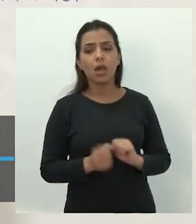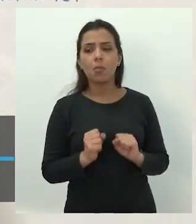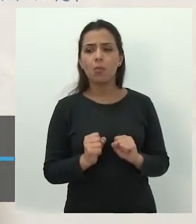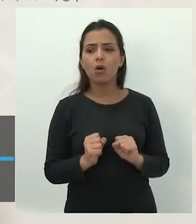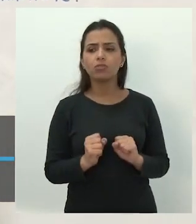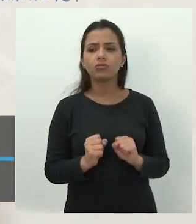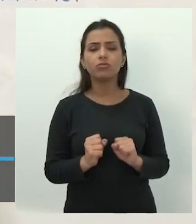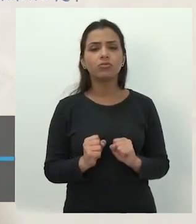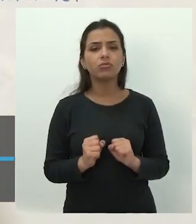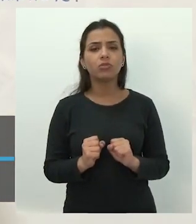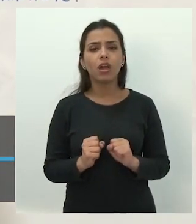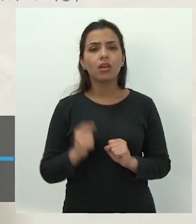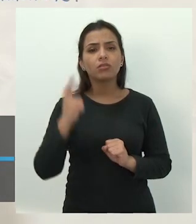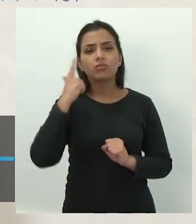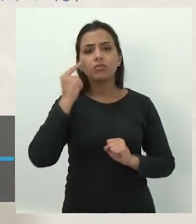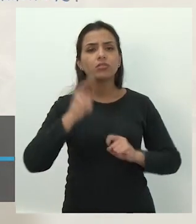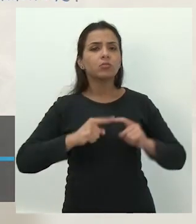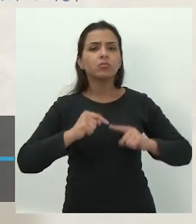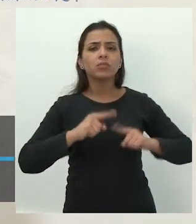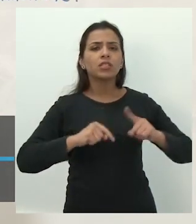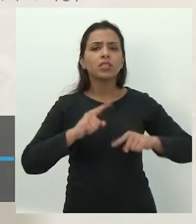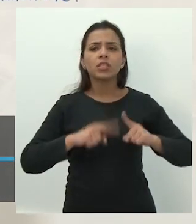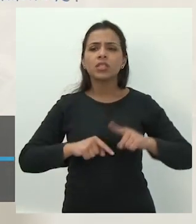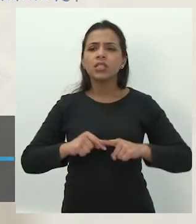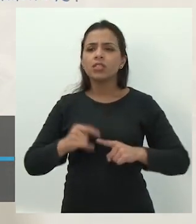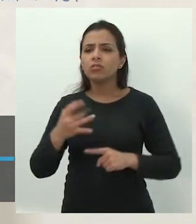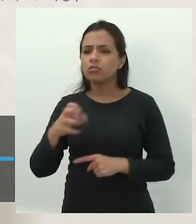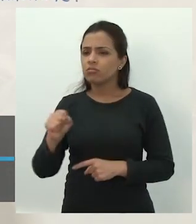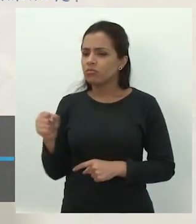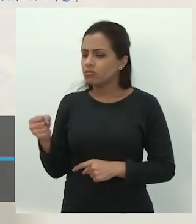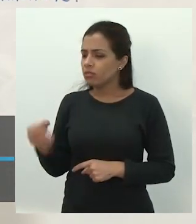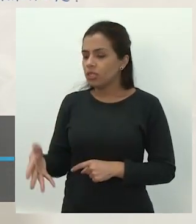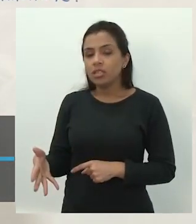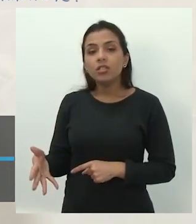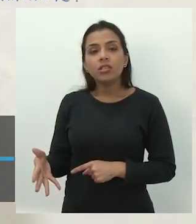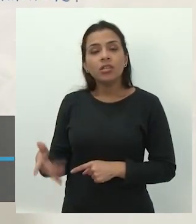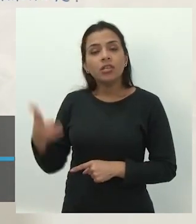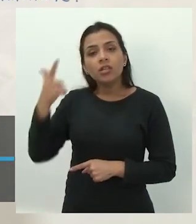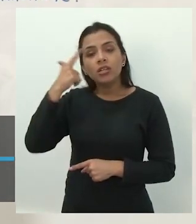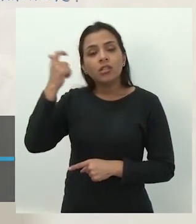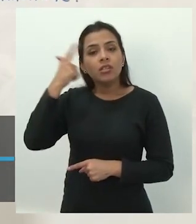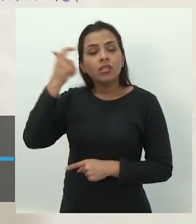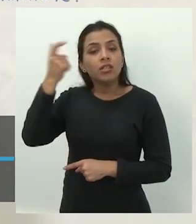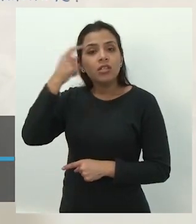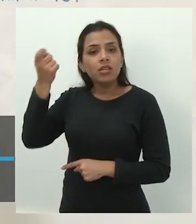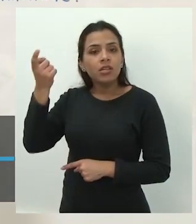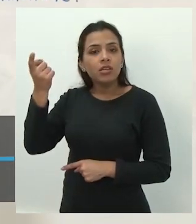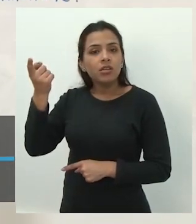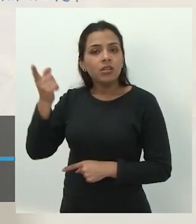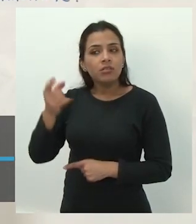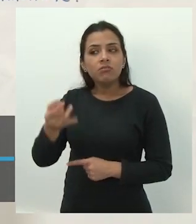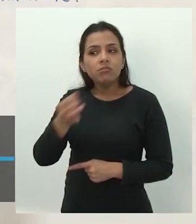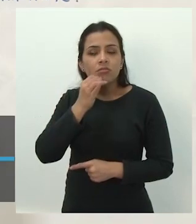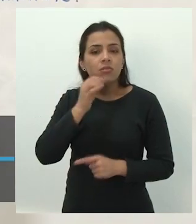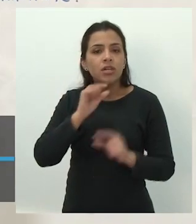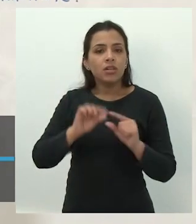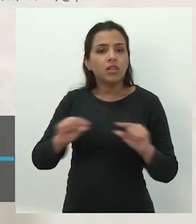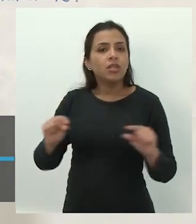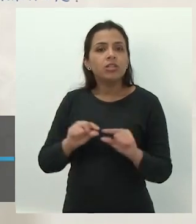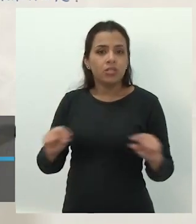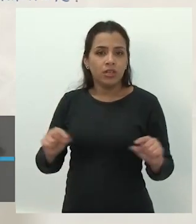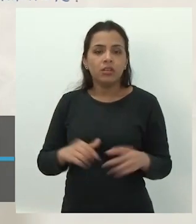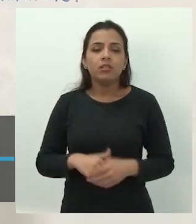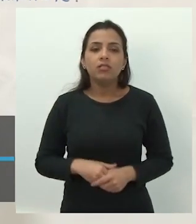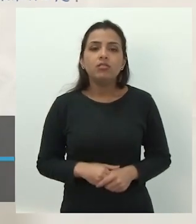né, esses materiais assim que a gente tem descartáveis, vai jogar fora, a gente cria uma espécie de legenda para cada um deles,